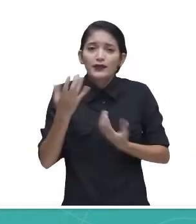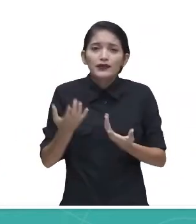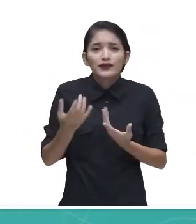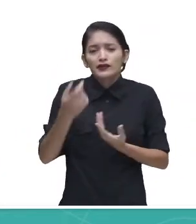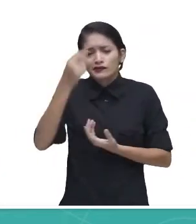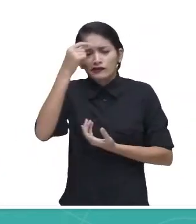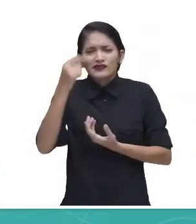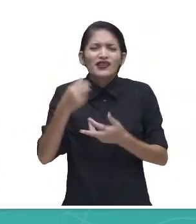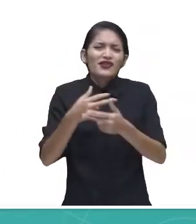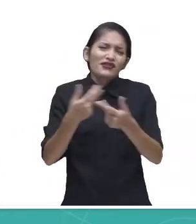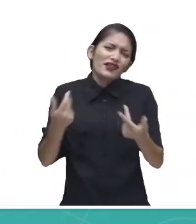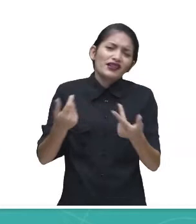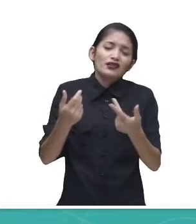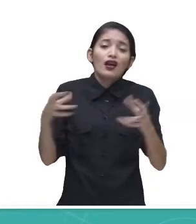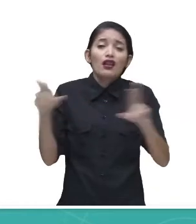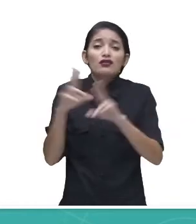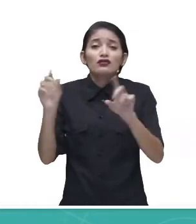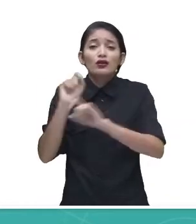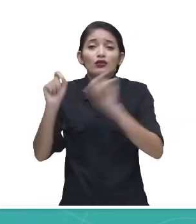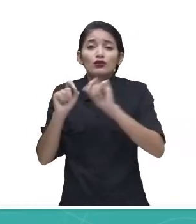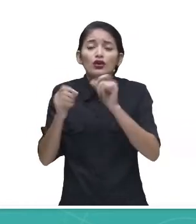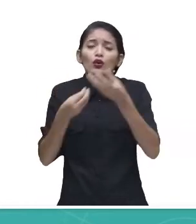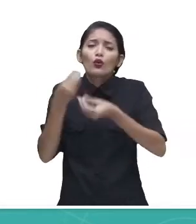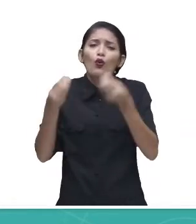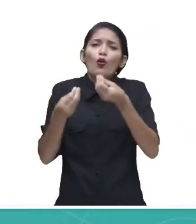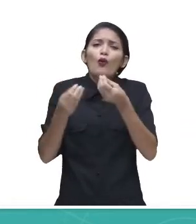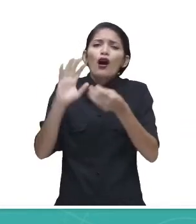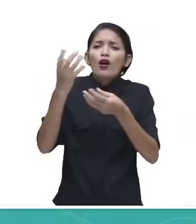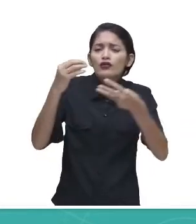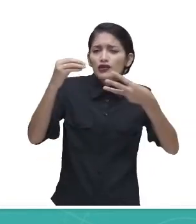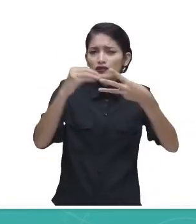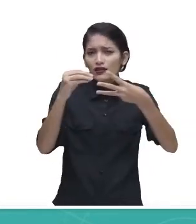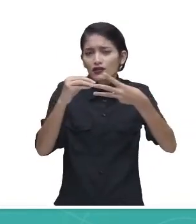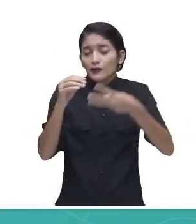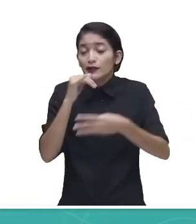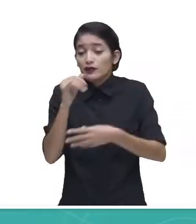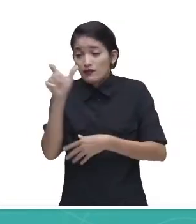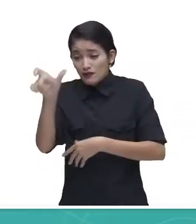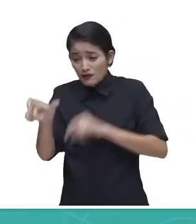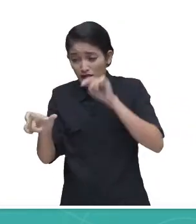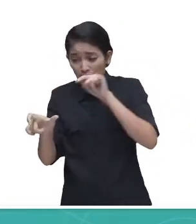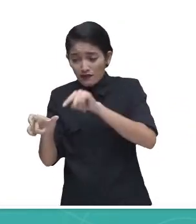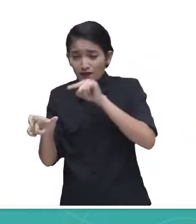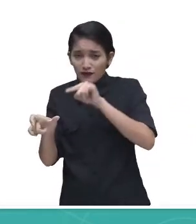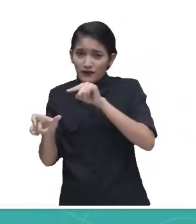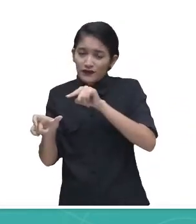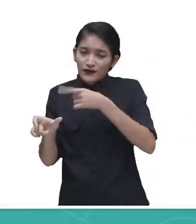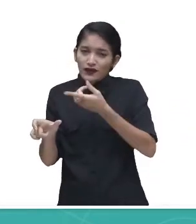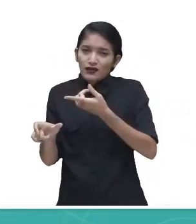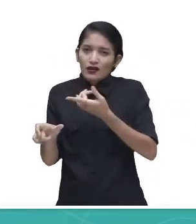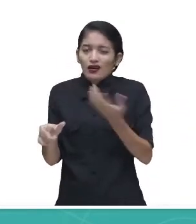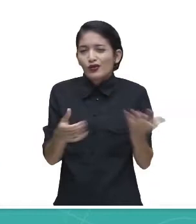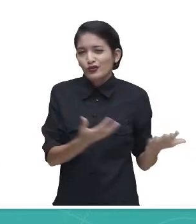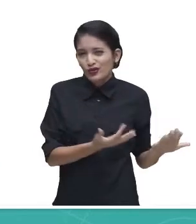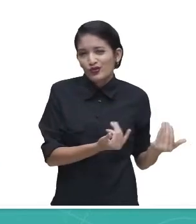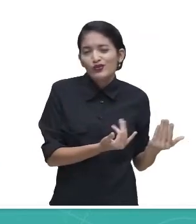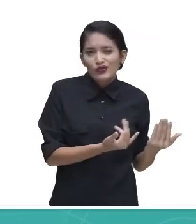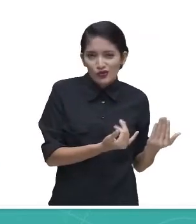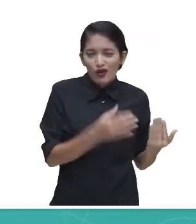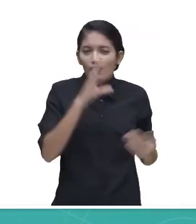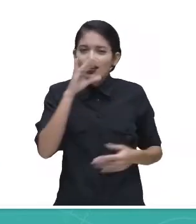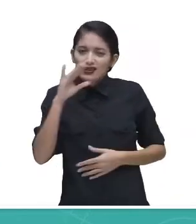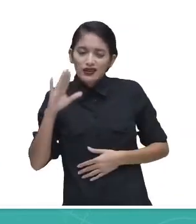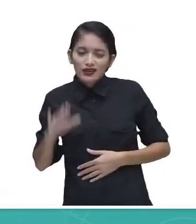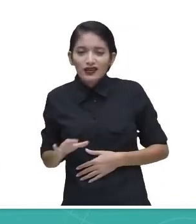está muito relacionado com o funcionamento das células. Então, uma pessoa que é adolescente,